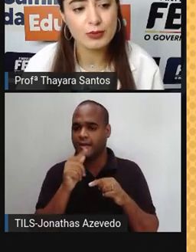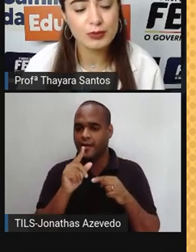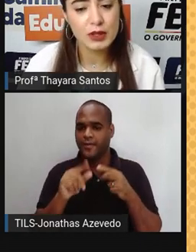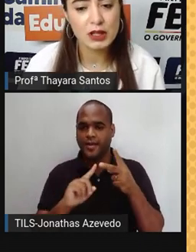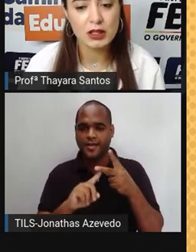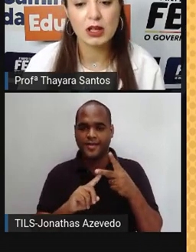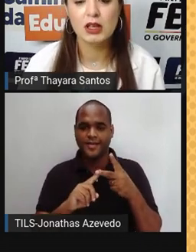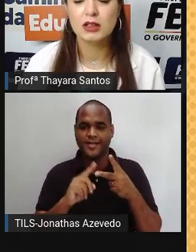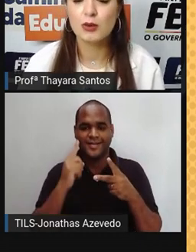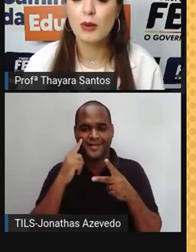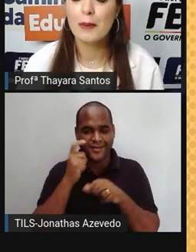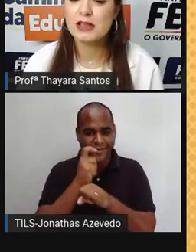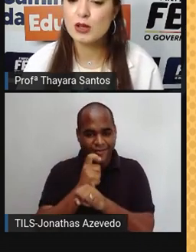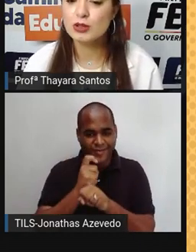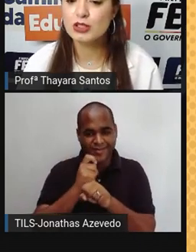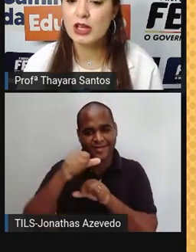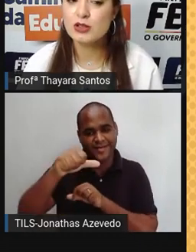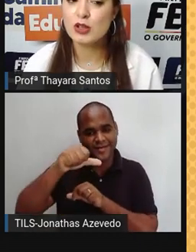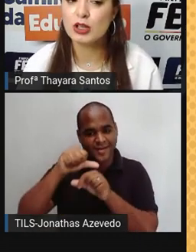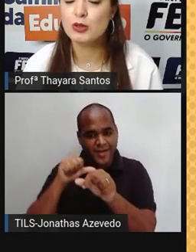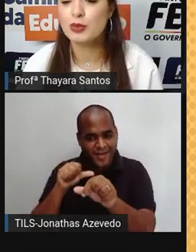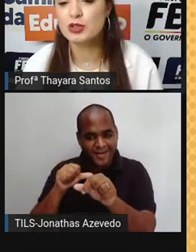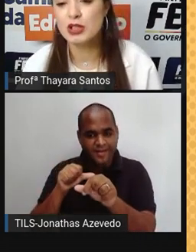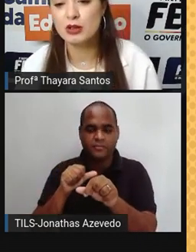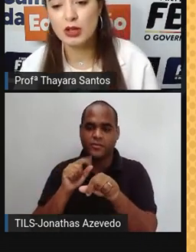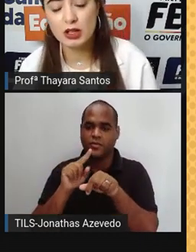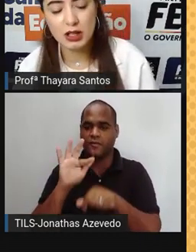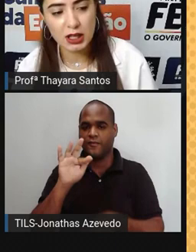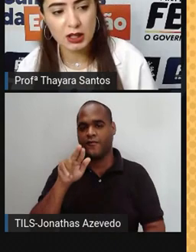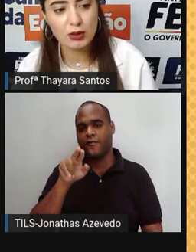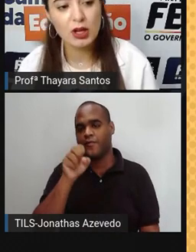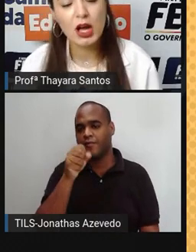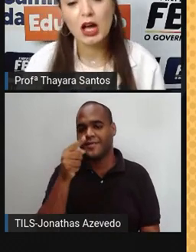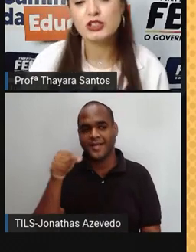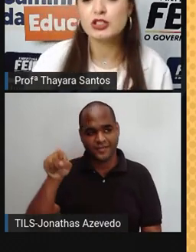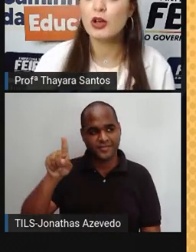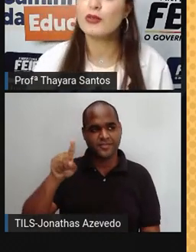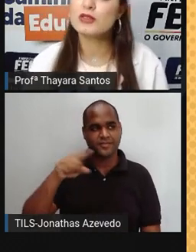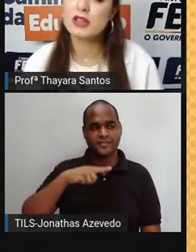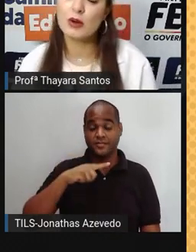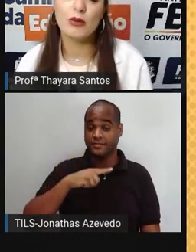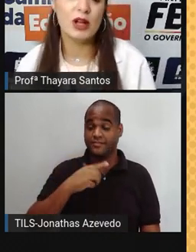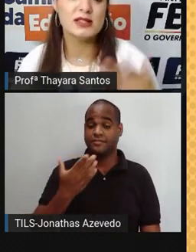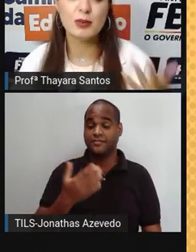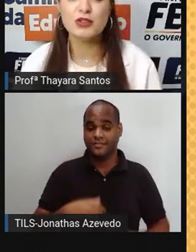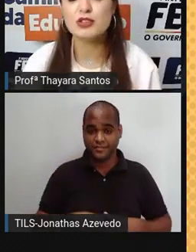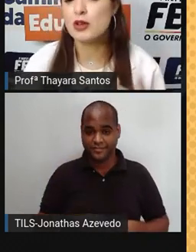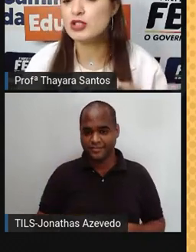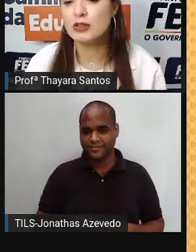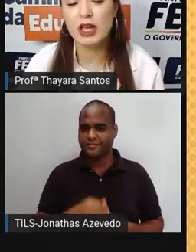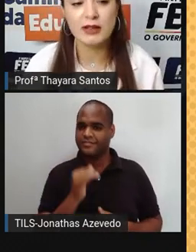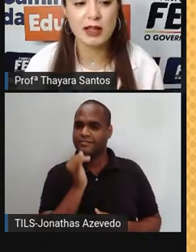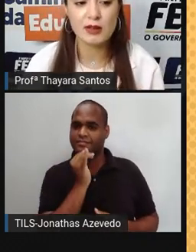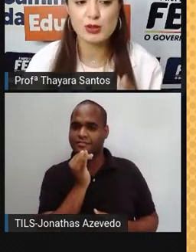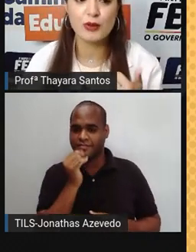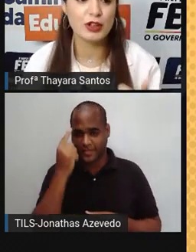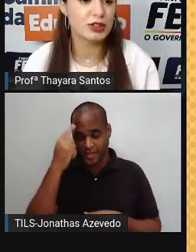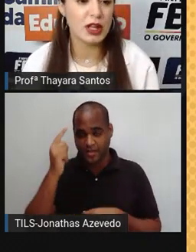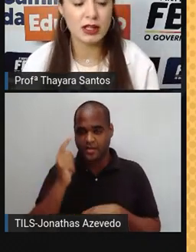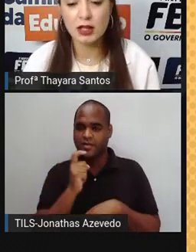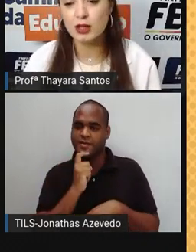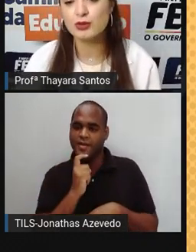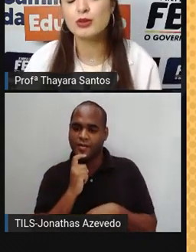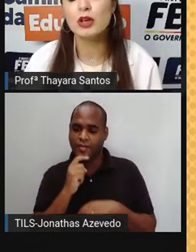de fusão né Então passou do estado sólido para o estado líquido a gente tem uma fusão um exemplo disso é o gelo derretendo